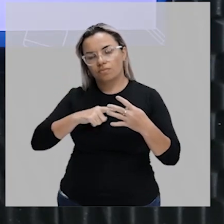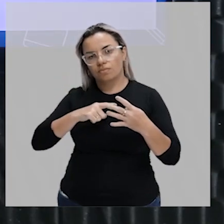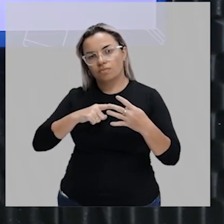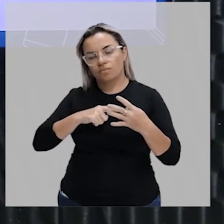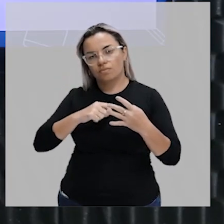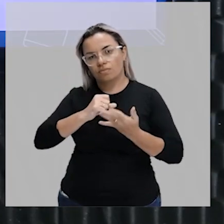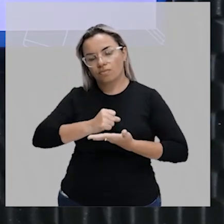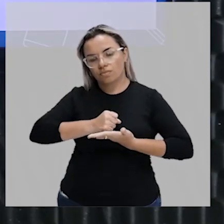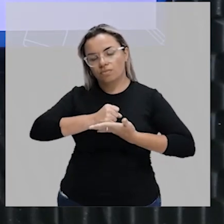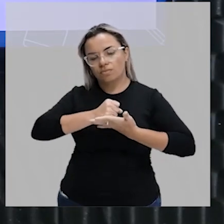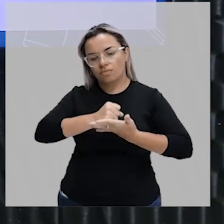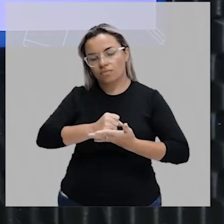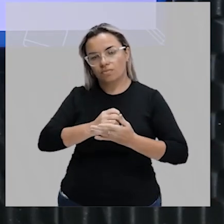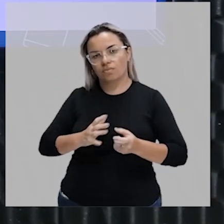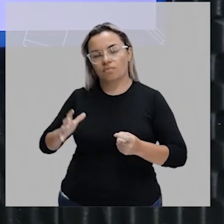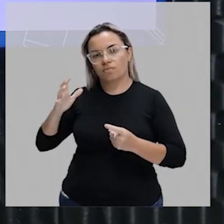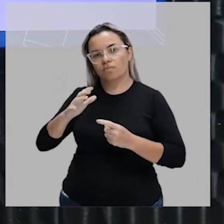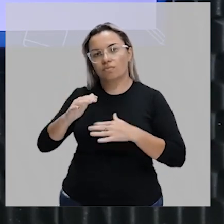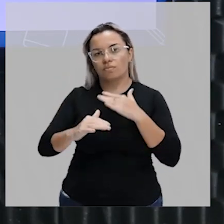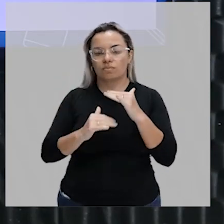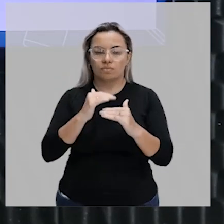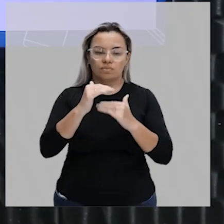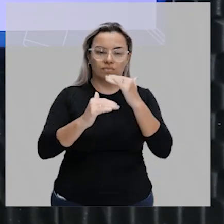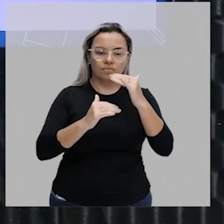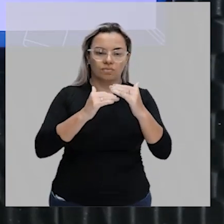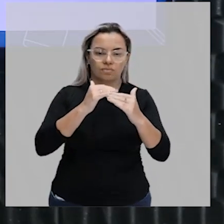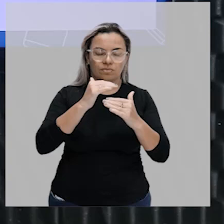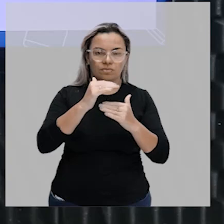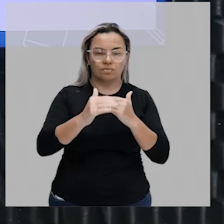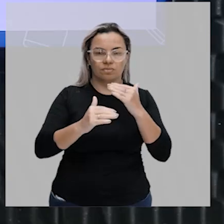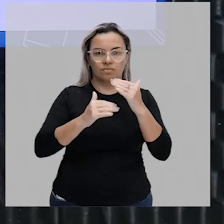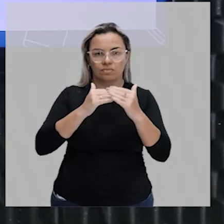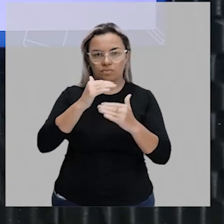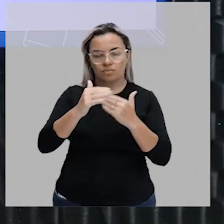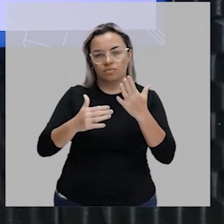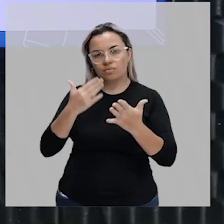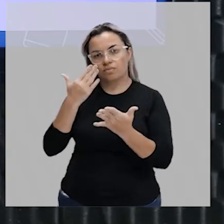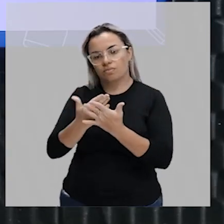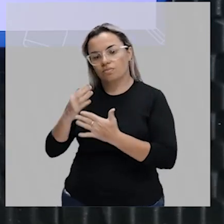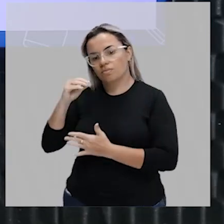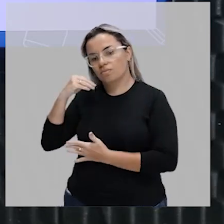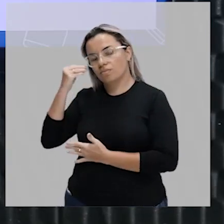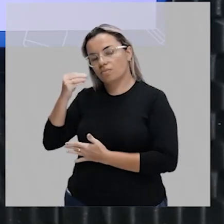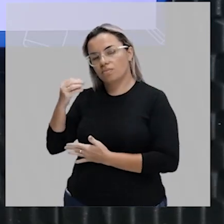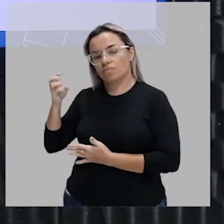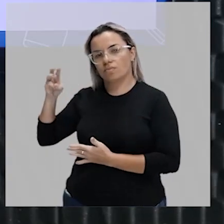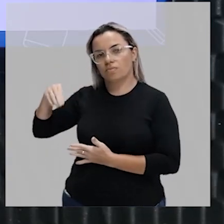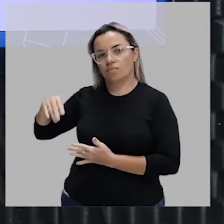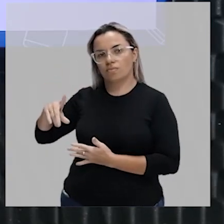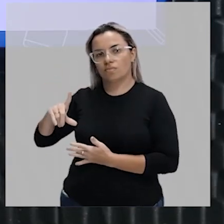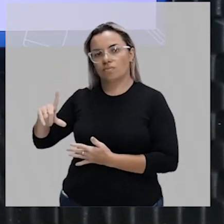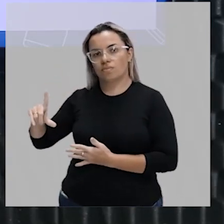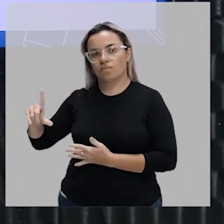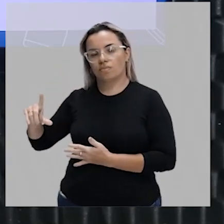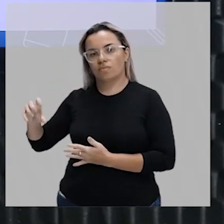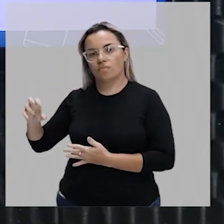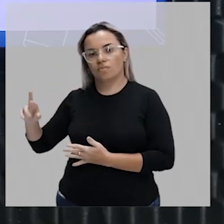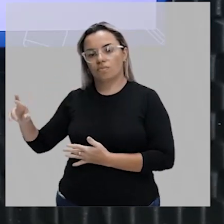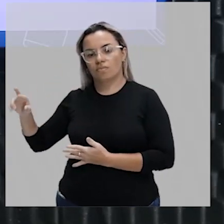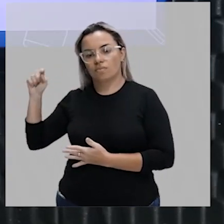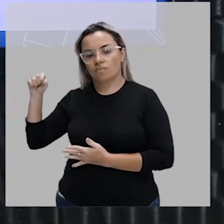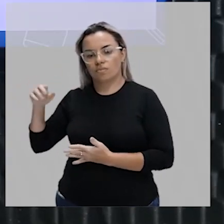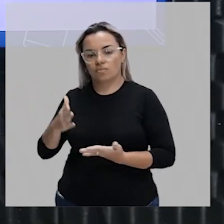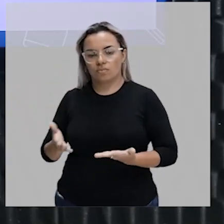né, para desenvolver o trabalho, né, o experimento de Miller. Ficou conhecido como o experimento